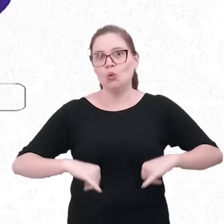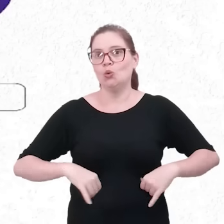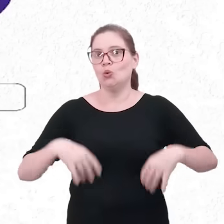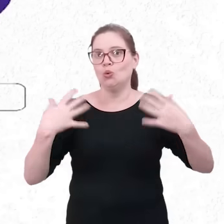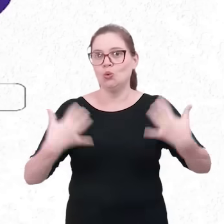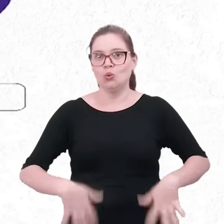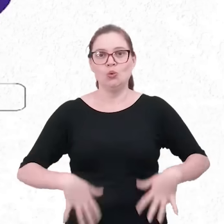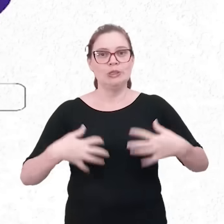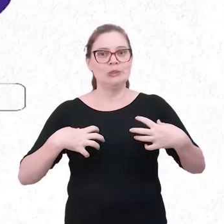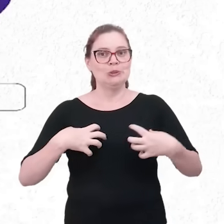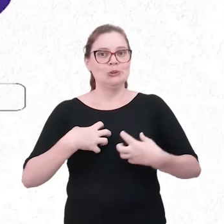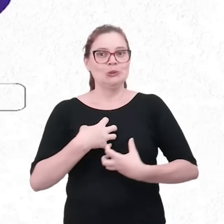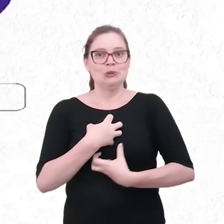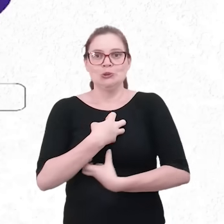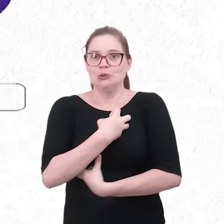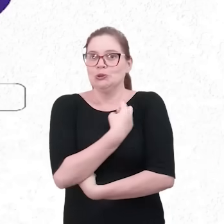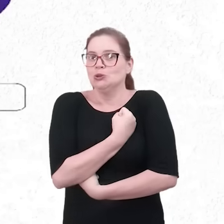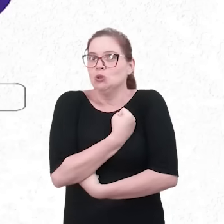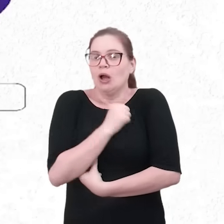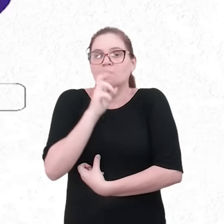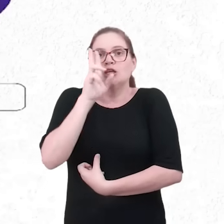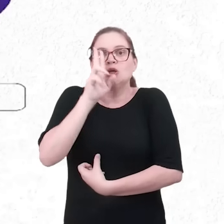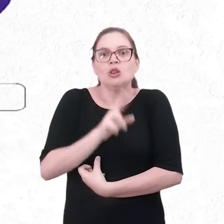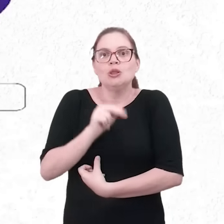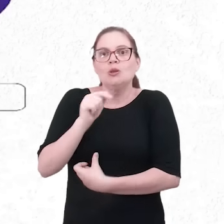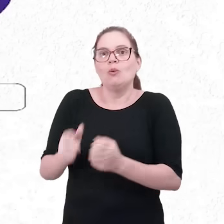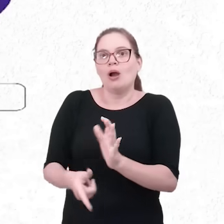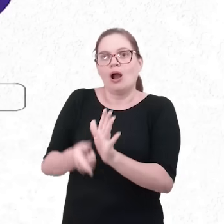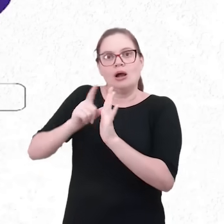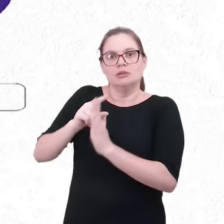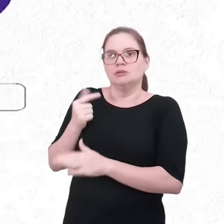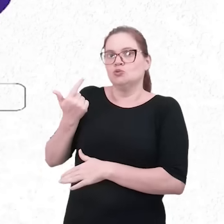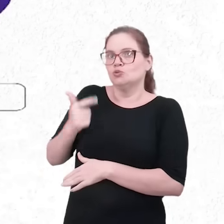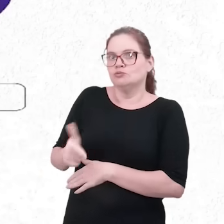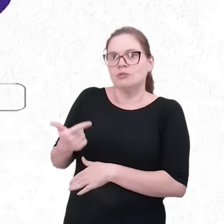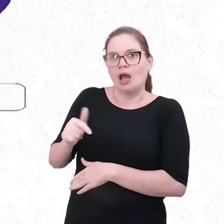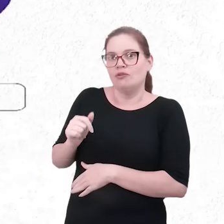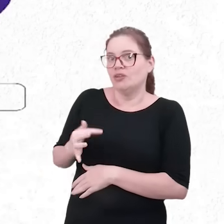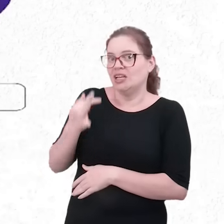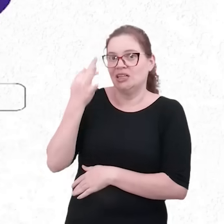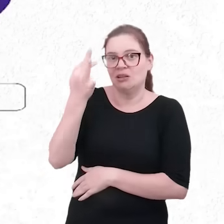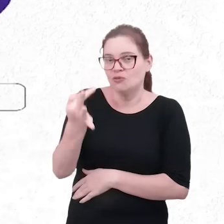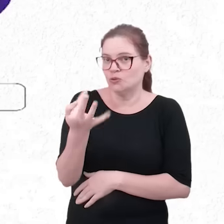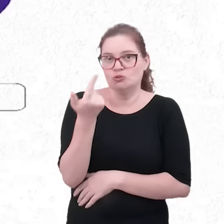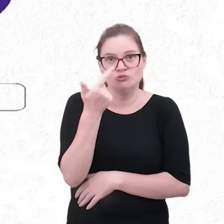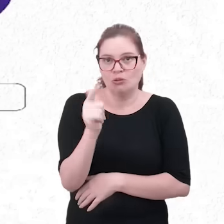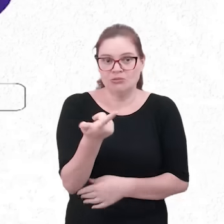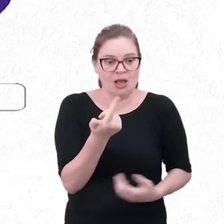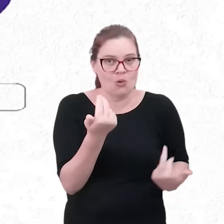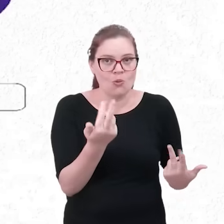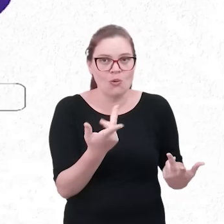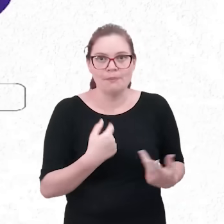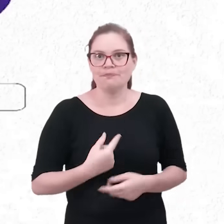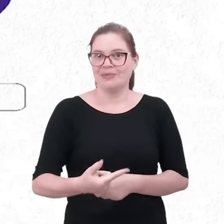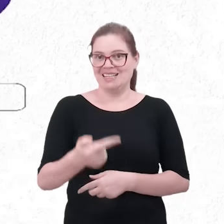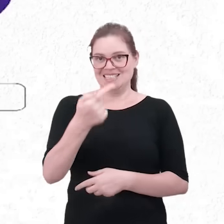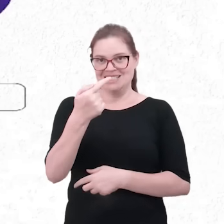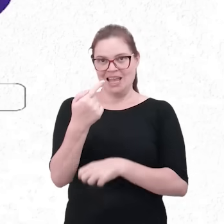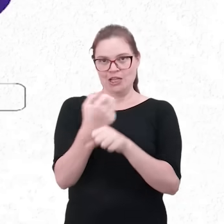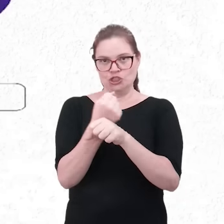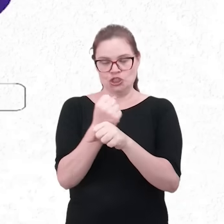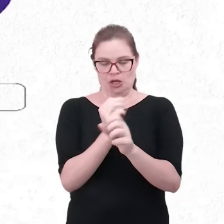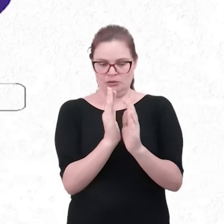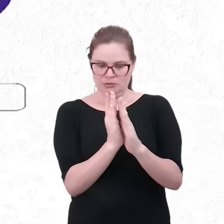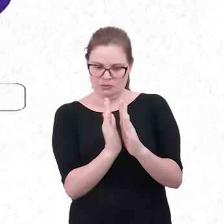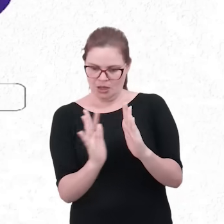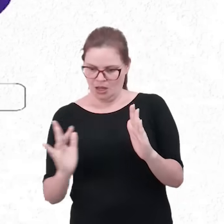tempos de grande angústia, como nunca houve nem nunca haverá. O que vão acontecer nesses 7 anos? Esses 7 anos são